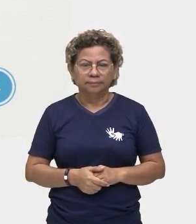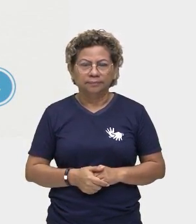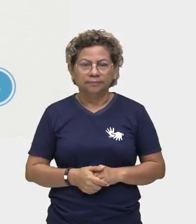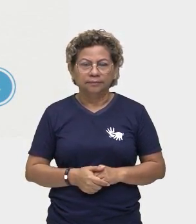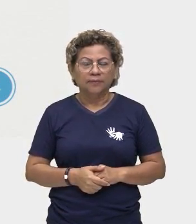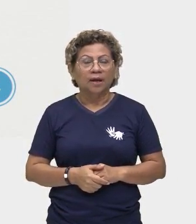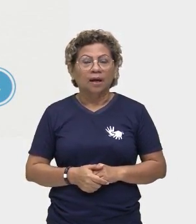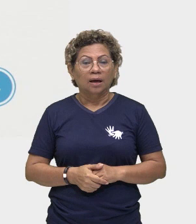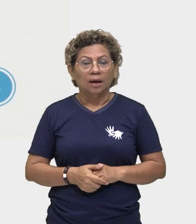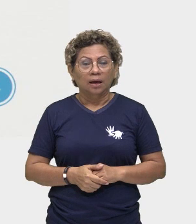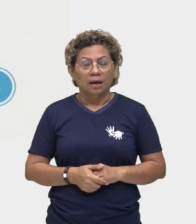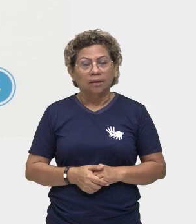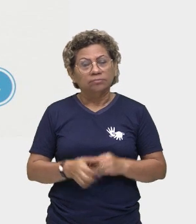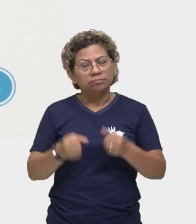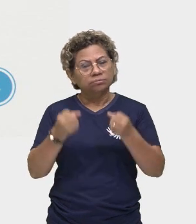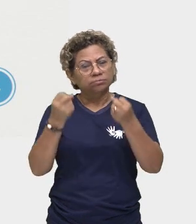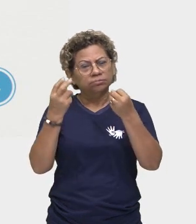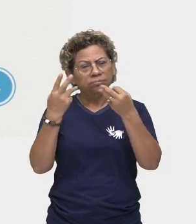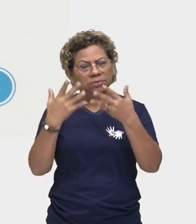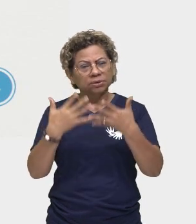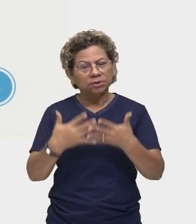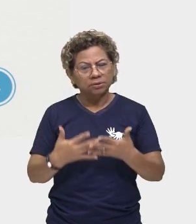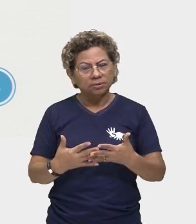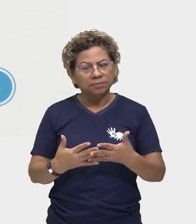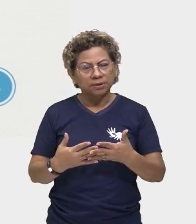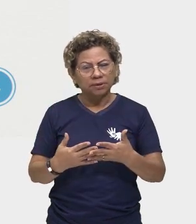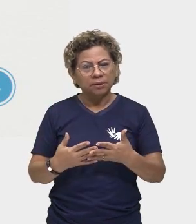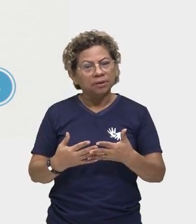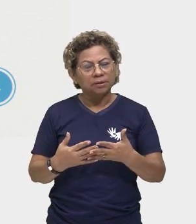E por último, porém não menos importante,